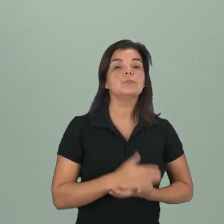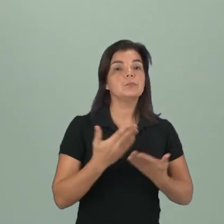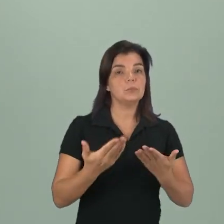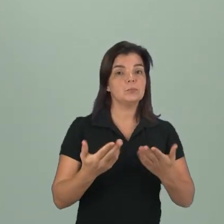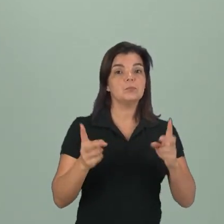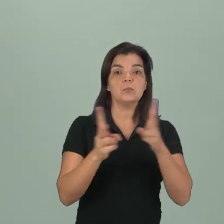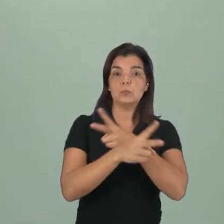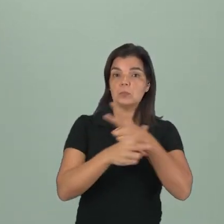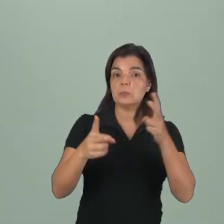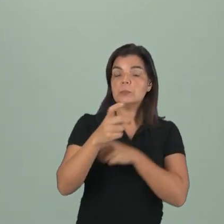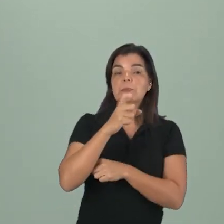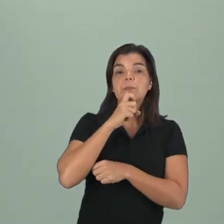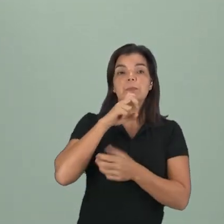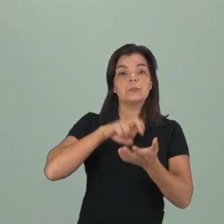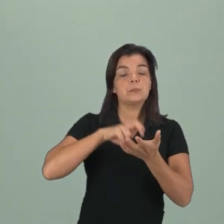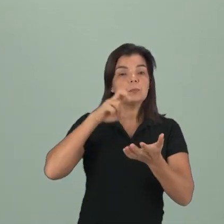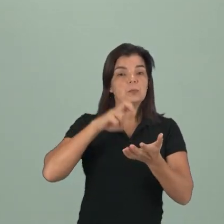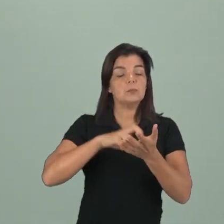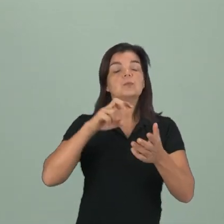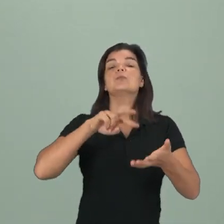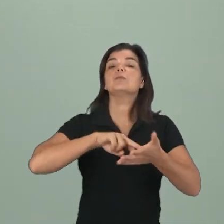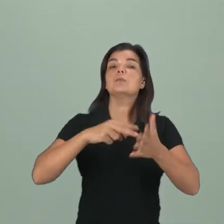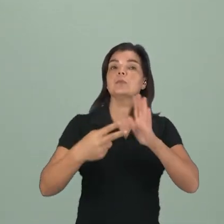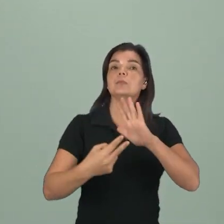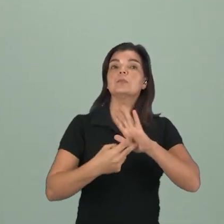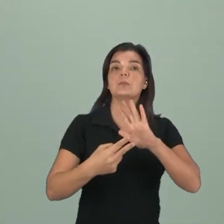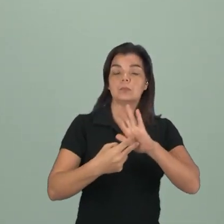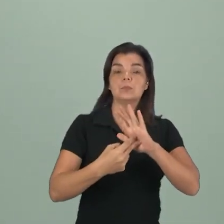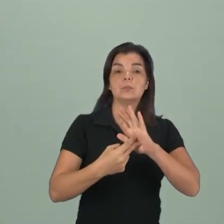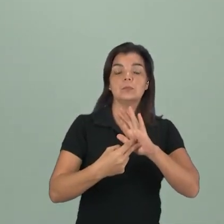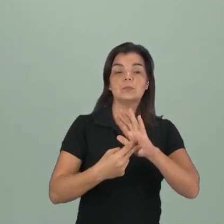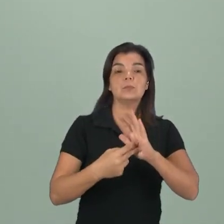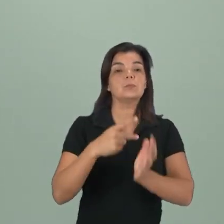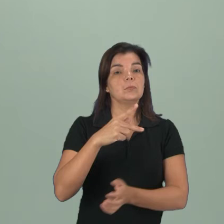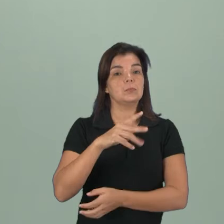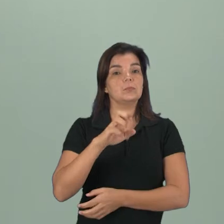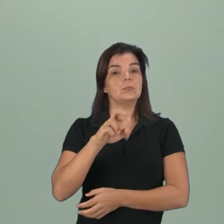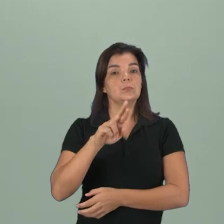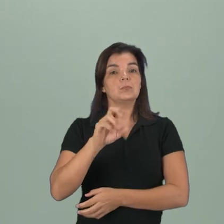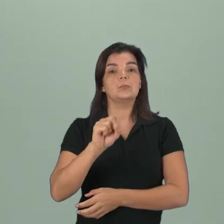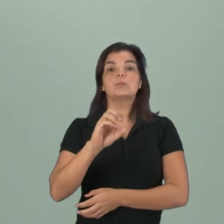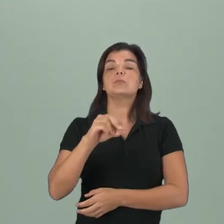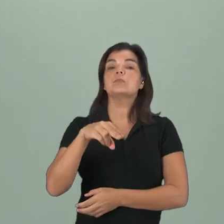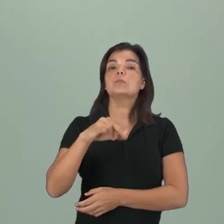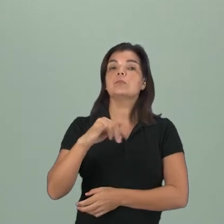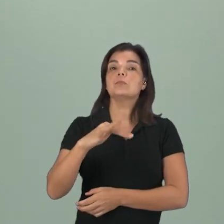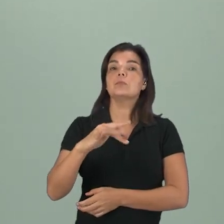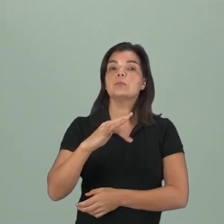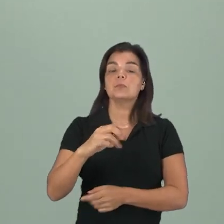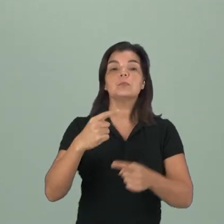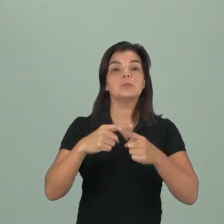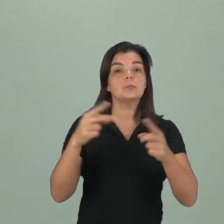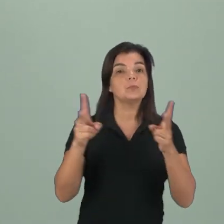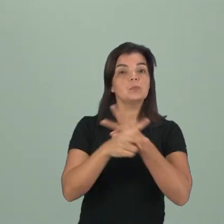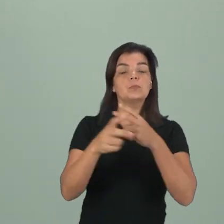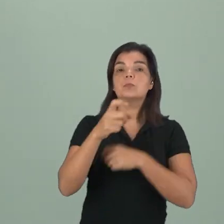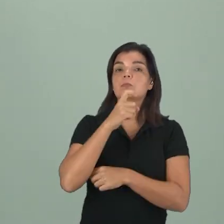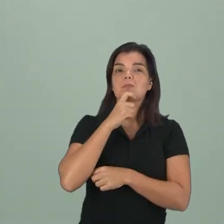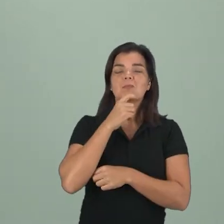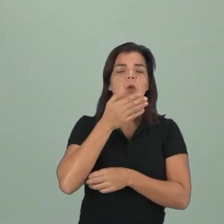Então, o vento frio da manhã acariciava nossos rostos, tem personificação. Por quê? Porque o vento frio, ele